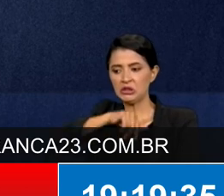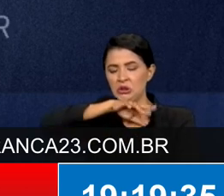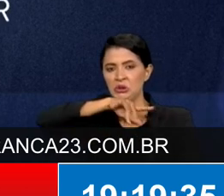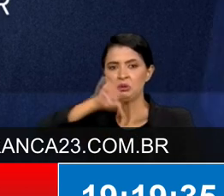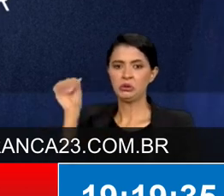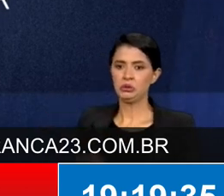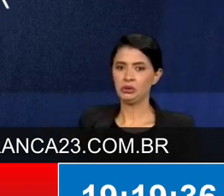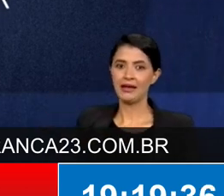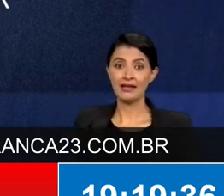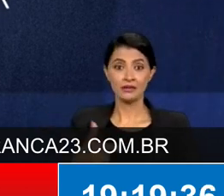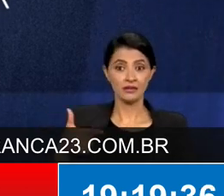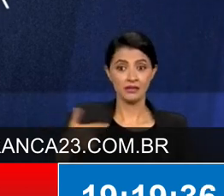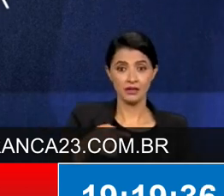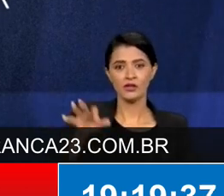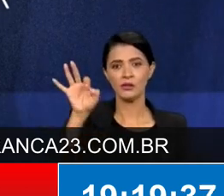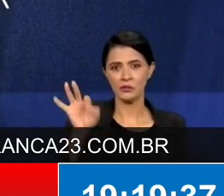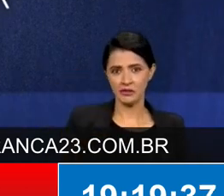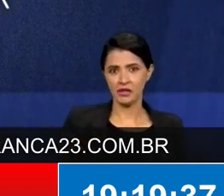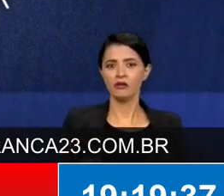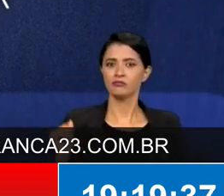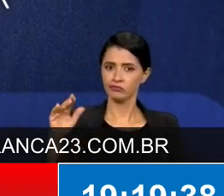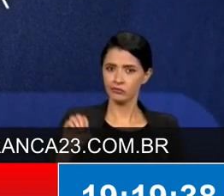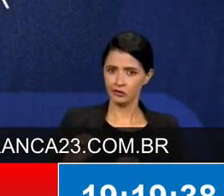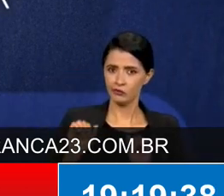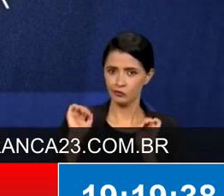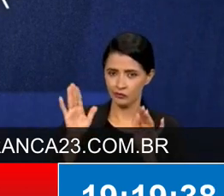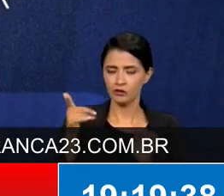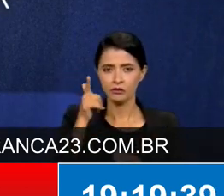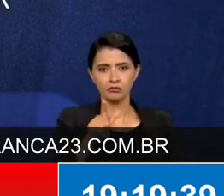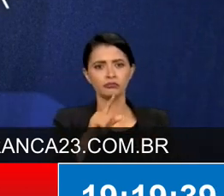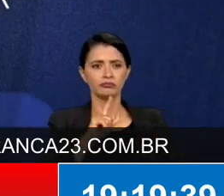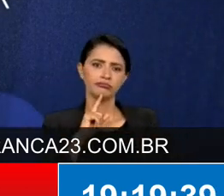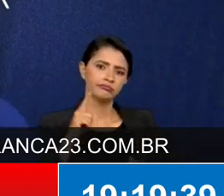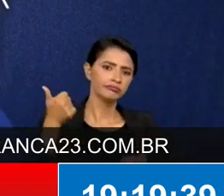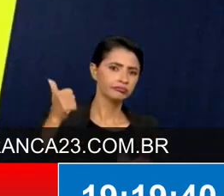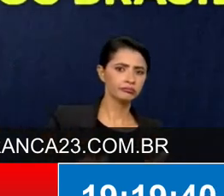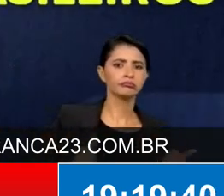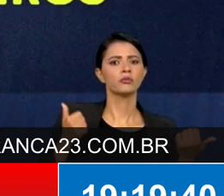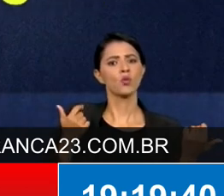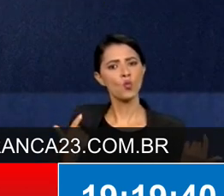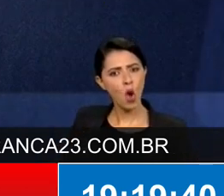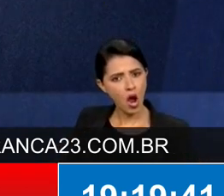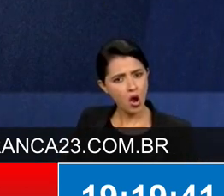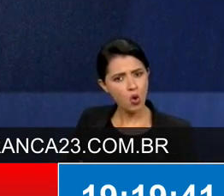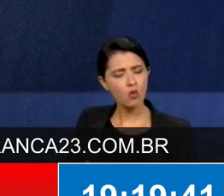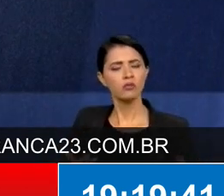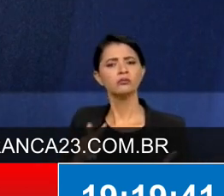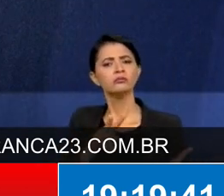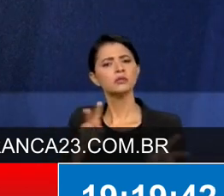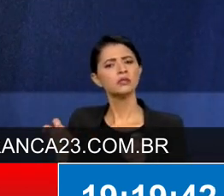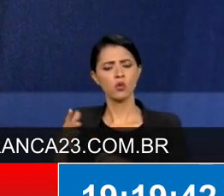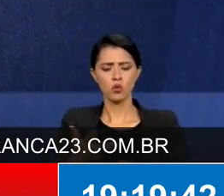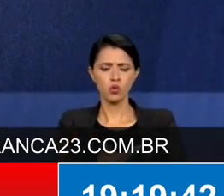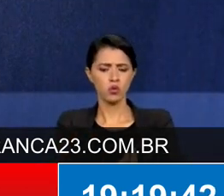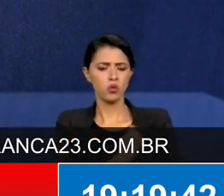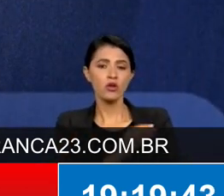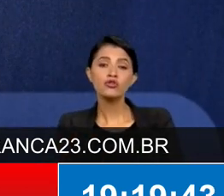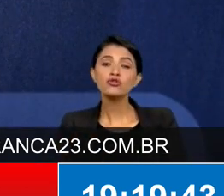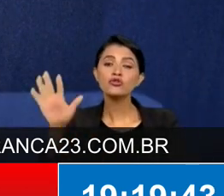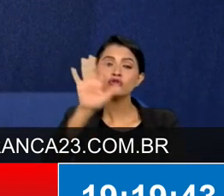péssima, 17% com nível superior fazem a mesma avaliação. A percepção da qualidade de vida geral